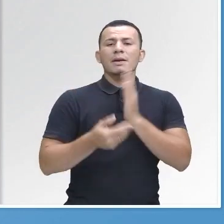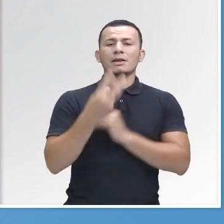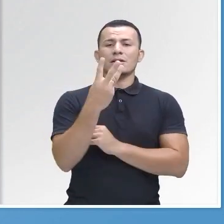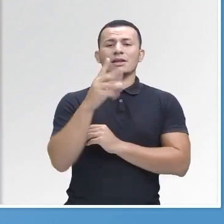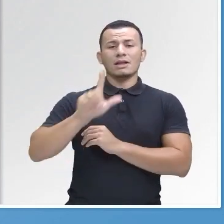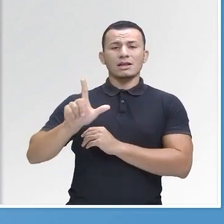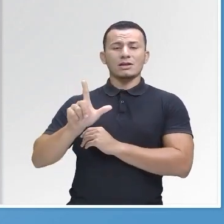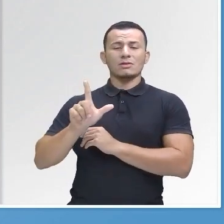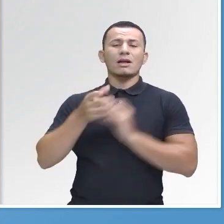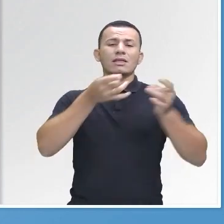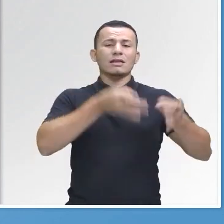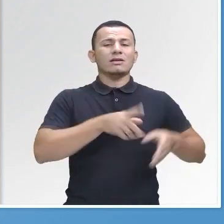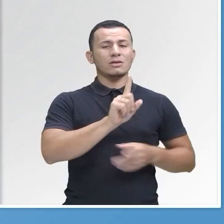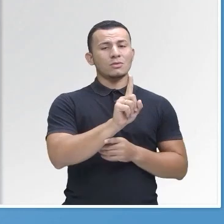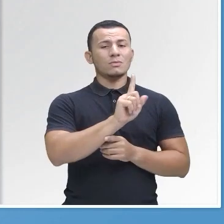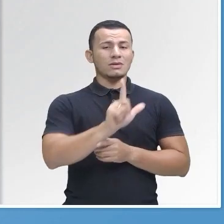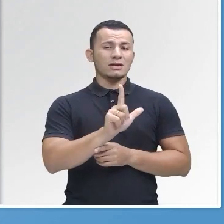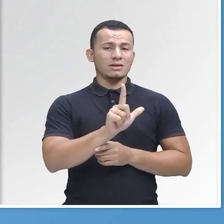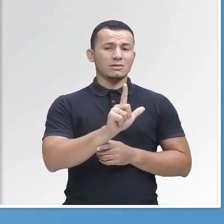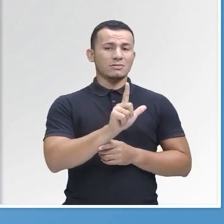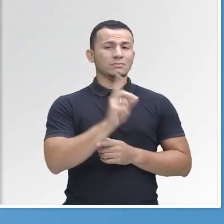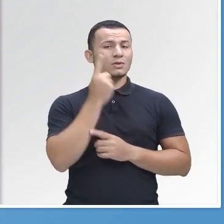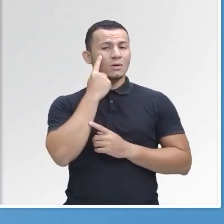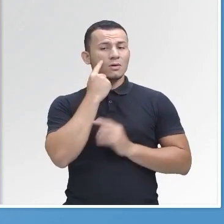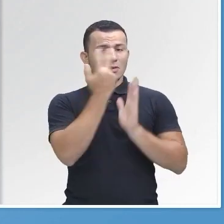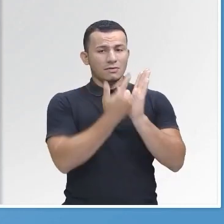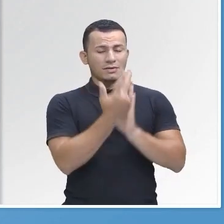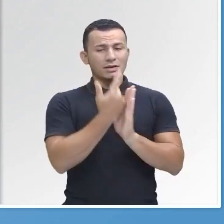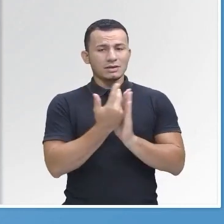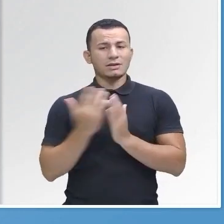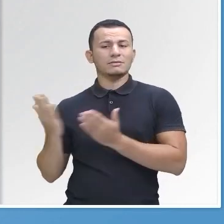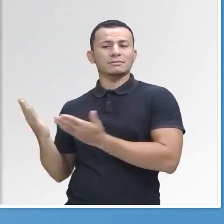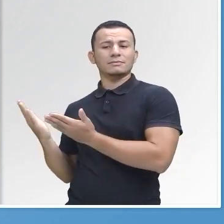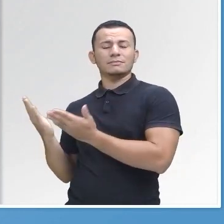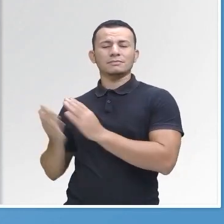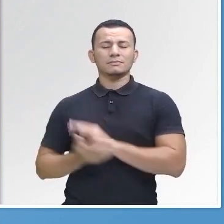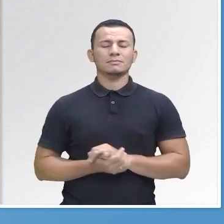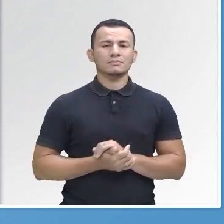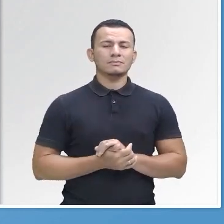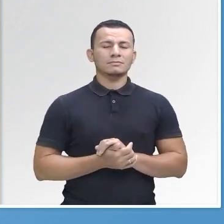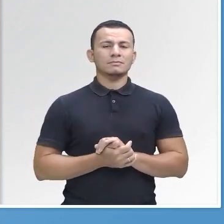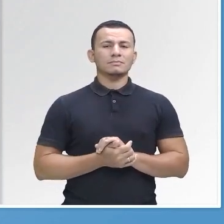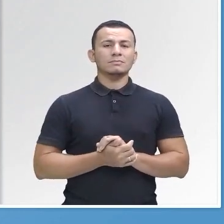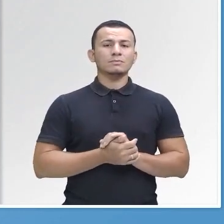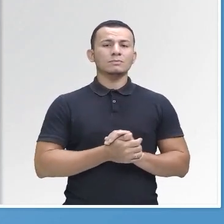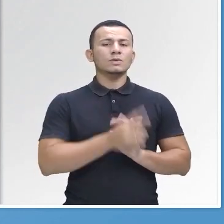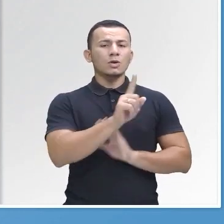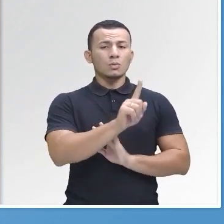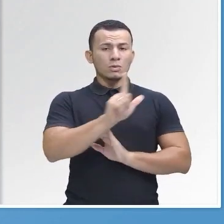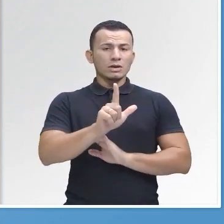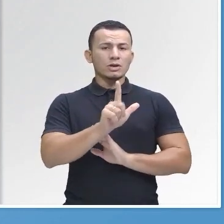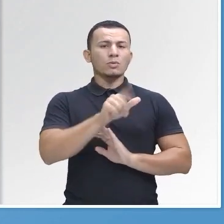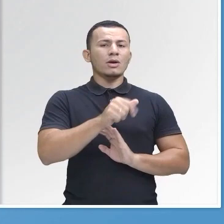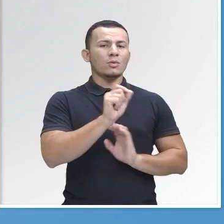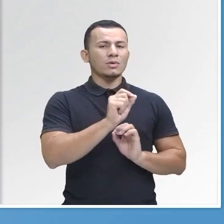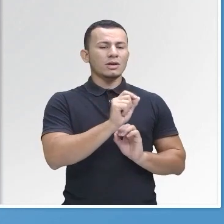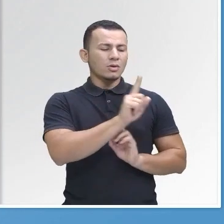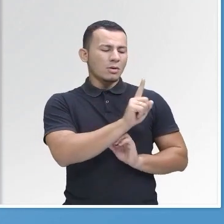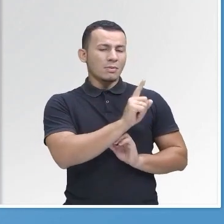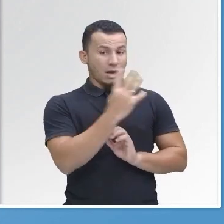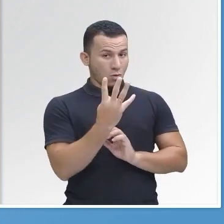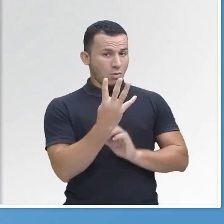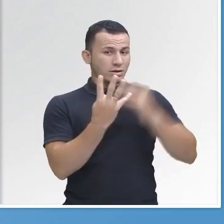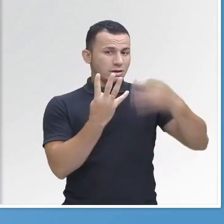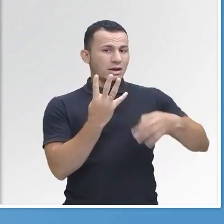1 litro. Olhando aqui para o desenho, esse 1 litro representa o quê? Uma parte de 4. Olha aí, ó. Então,